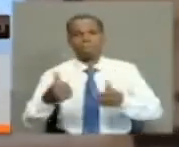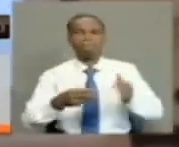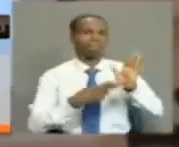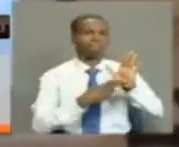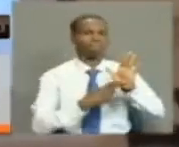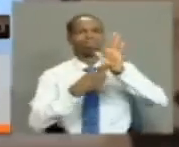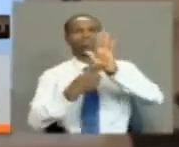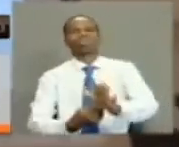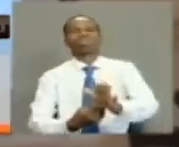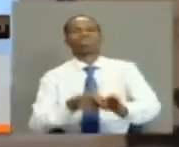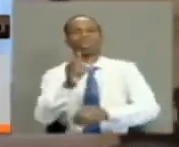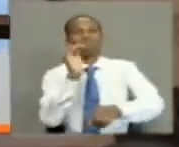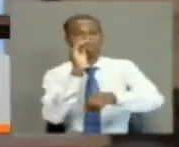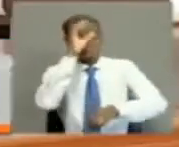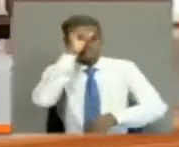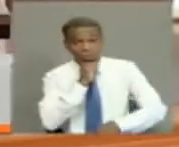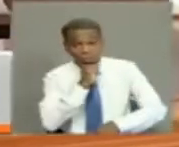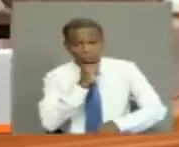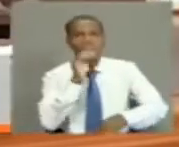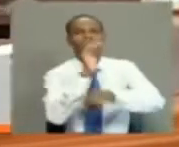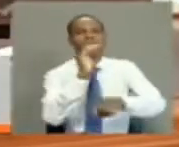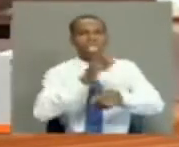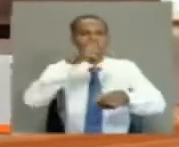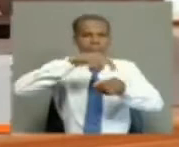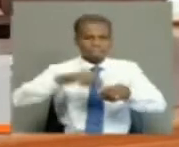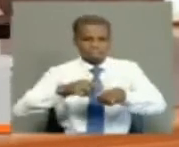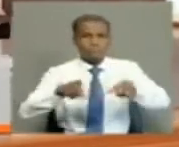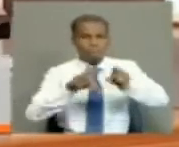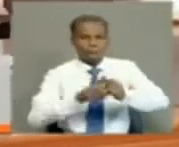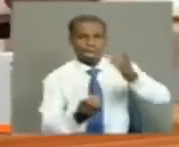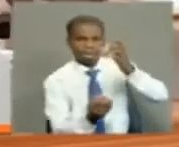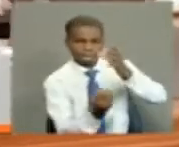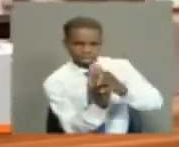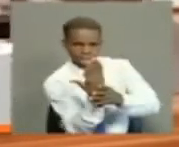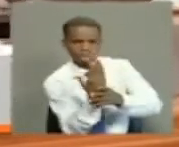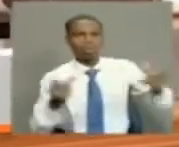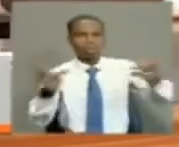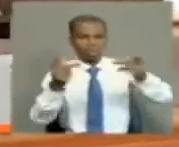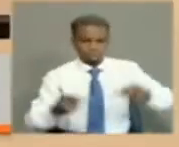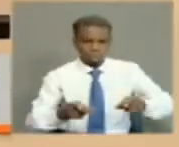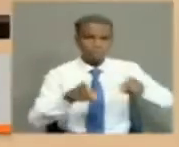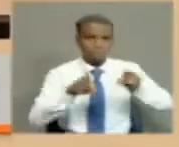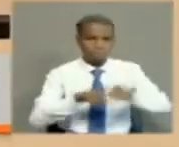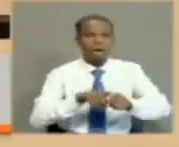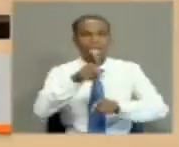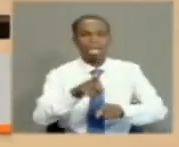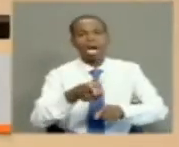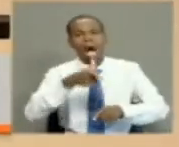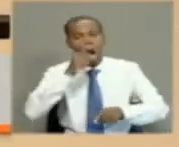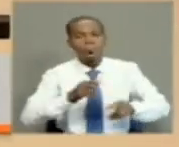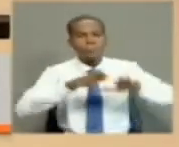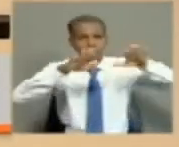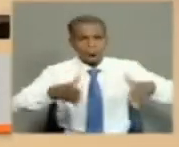apresentado ao governo do Namibe o projeto da instalação de uma unidade de dessalinização que pode atenuar